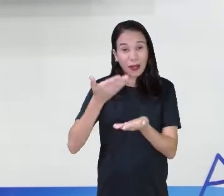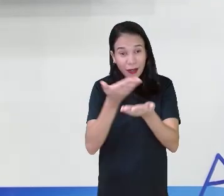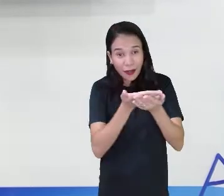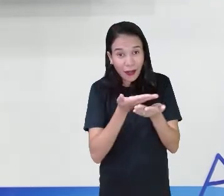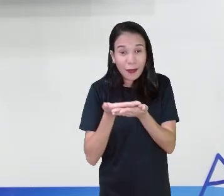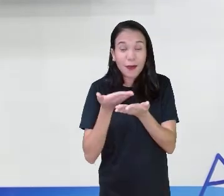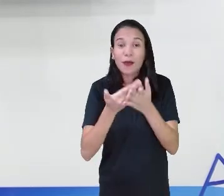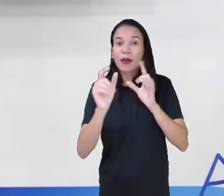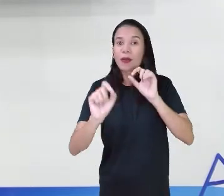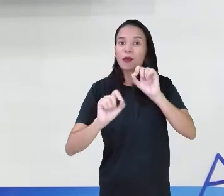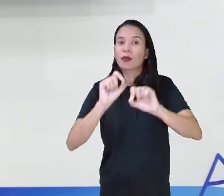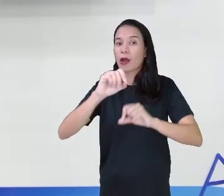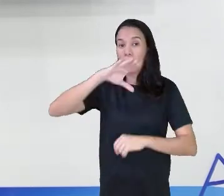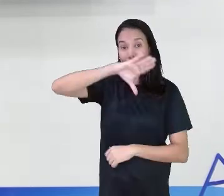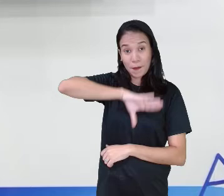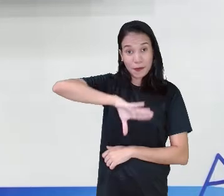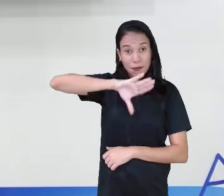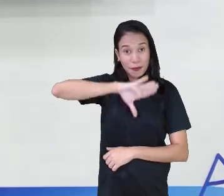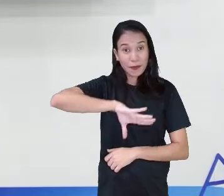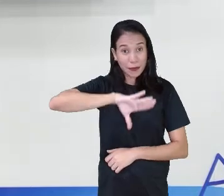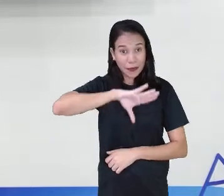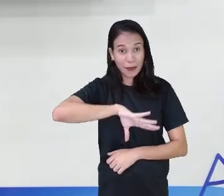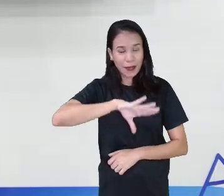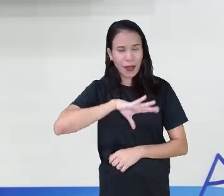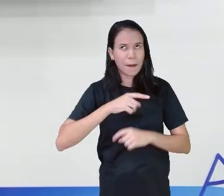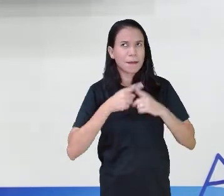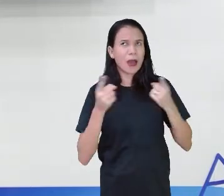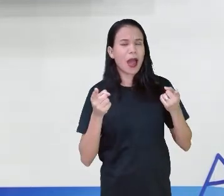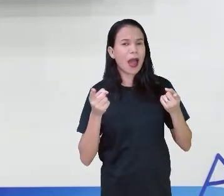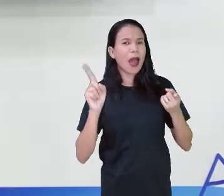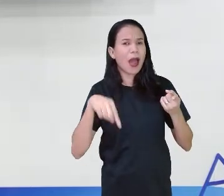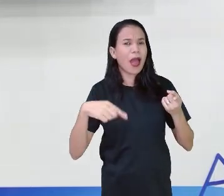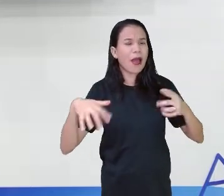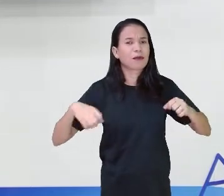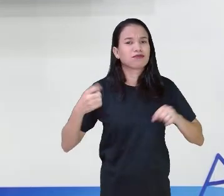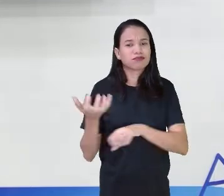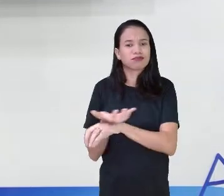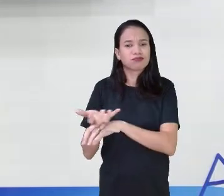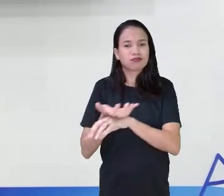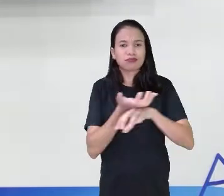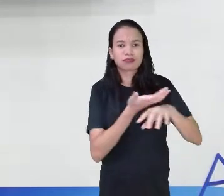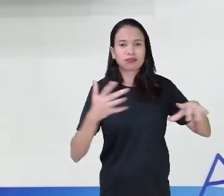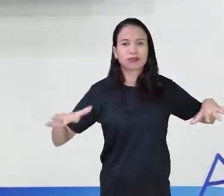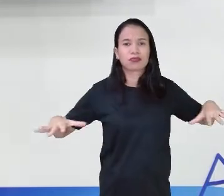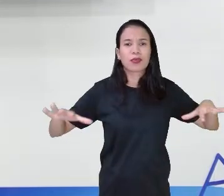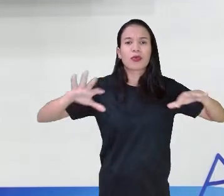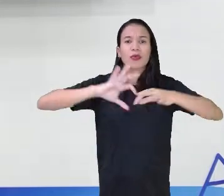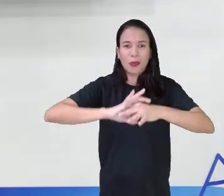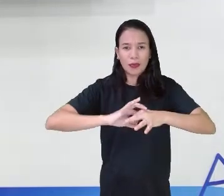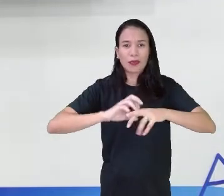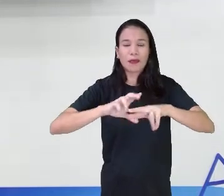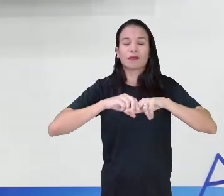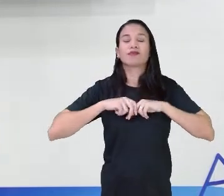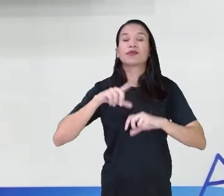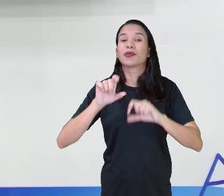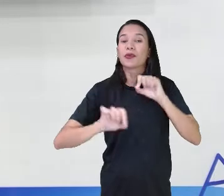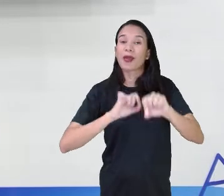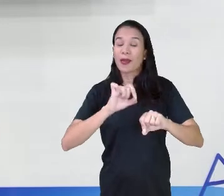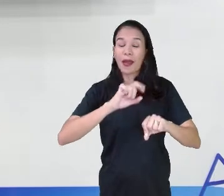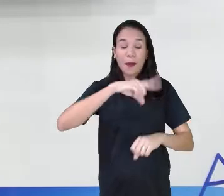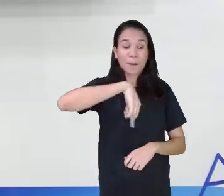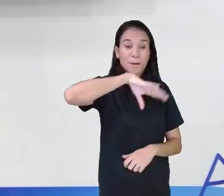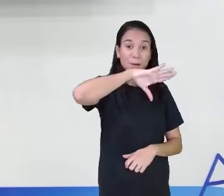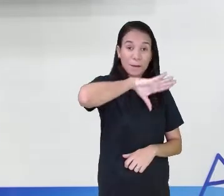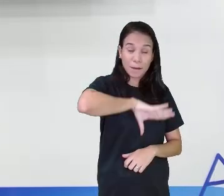aula de língua portuguesa, mas é interdisciplinar, então iremos trabalhar duas disciplinas numa